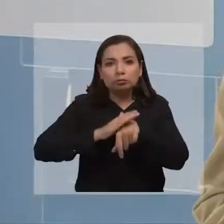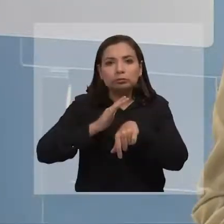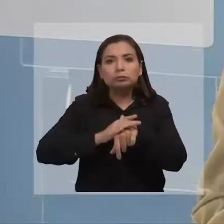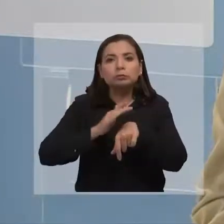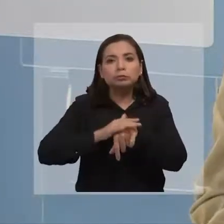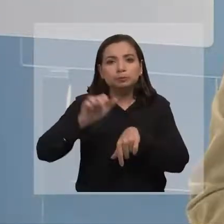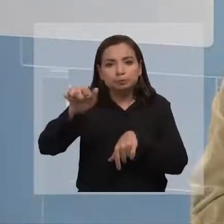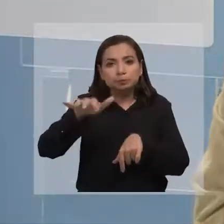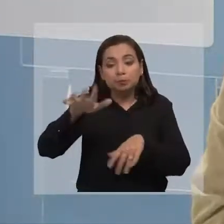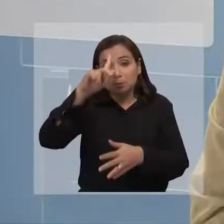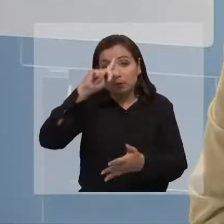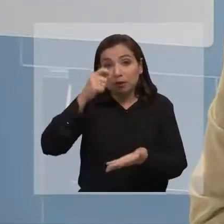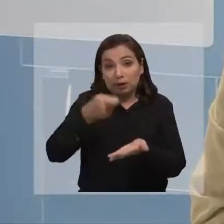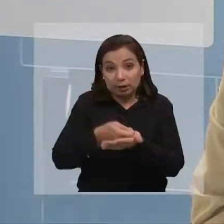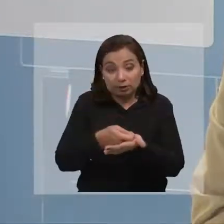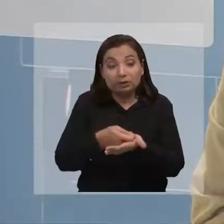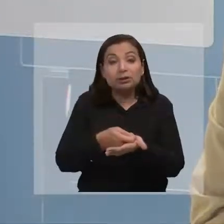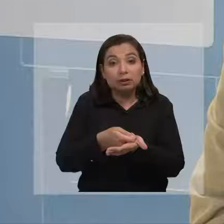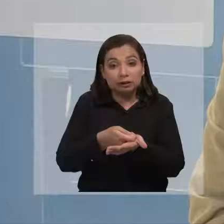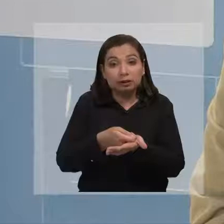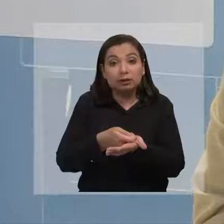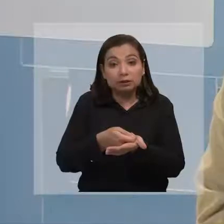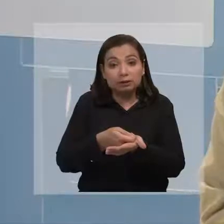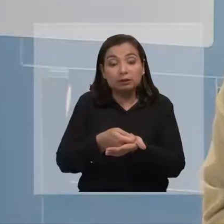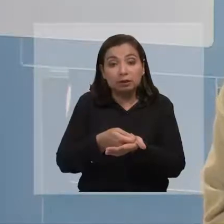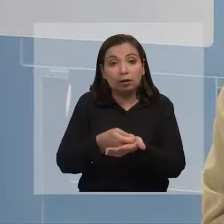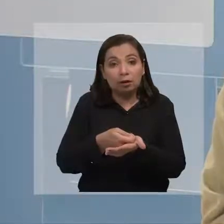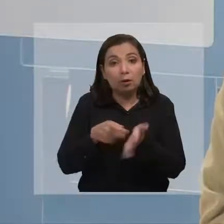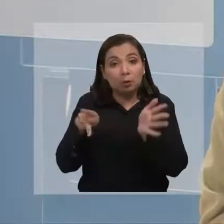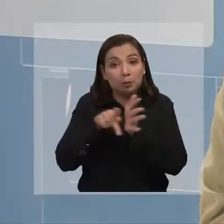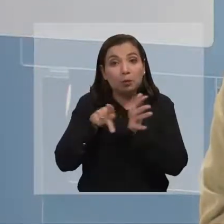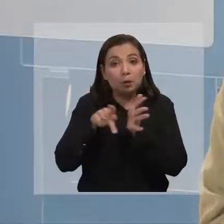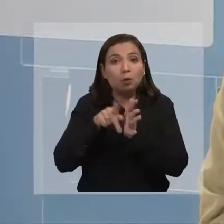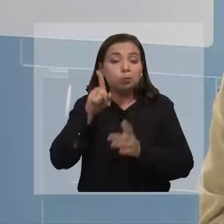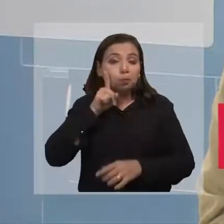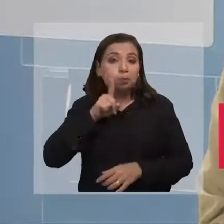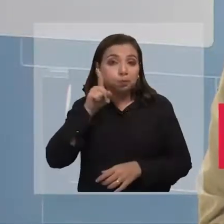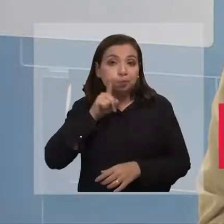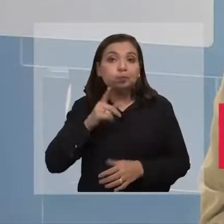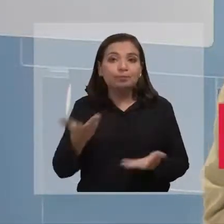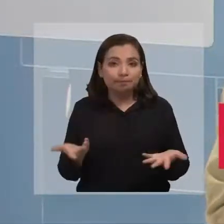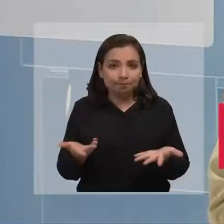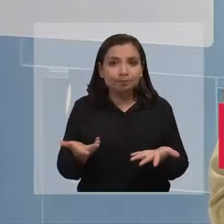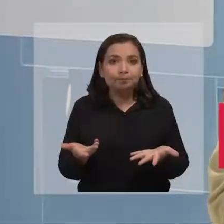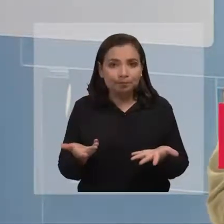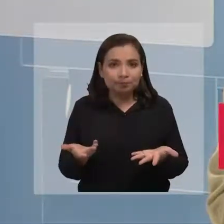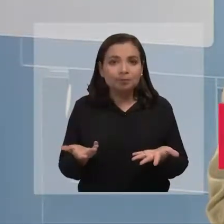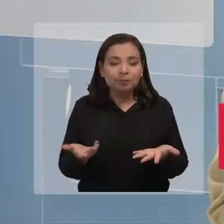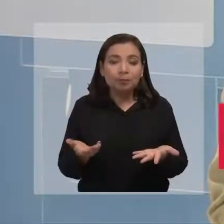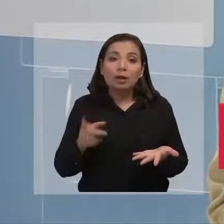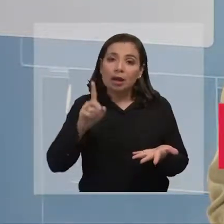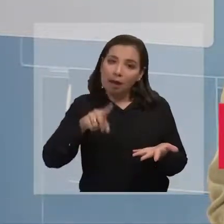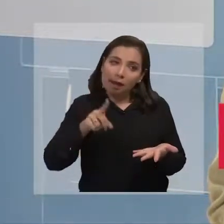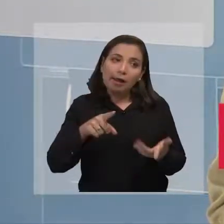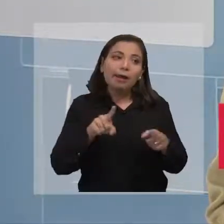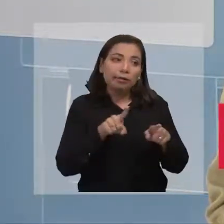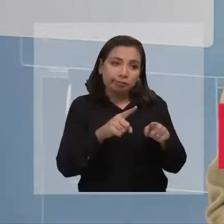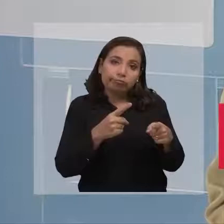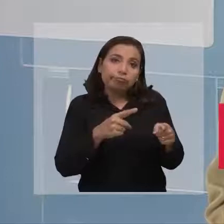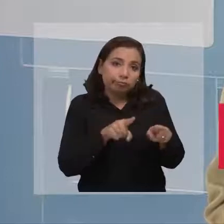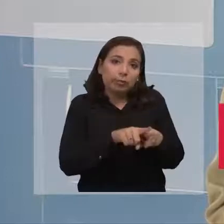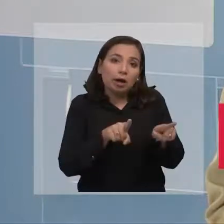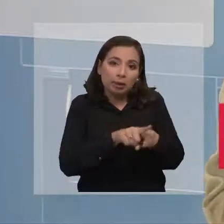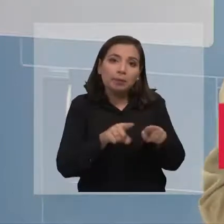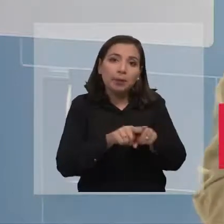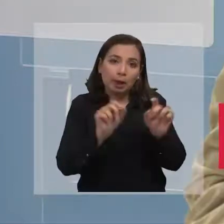até de uma própria decisão do Império Norte-Americano. É também um equívoco, assunto é um equívoco,